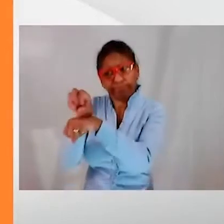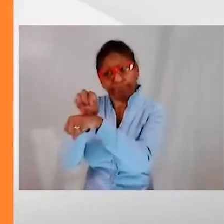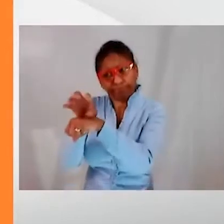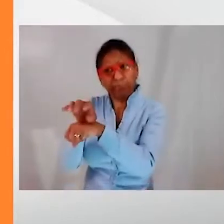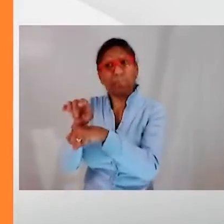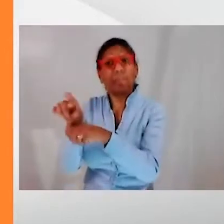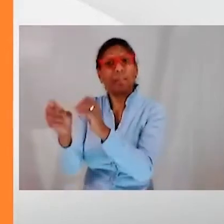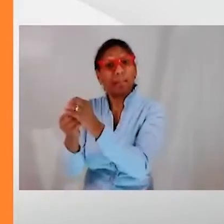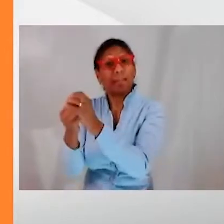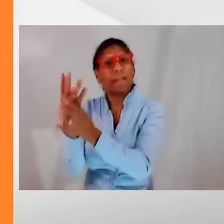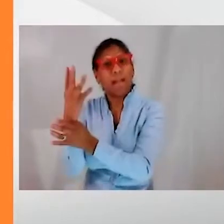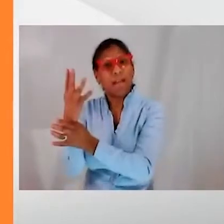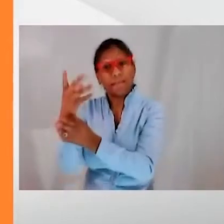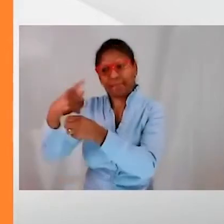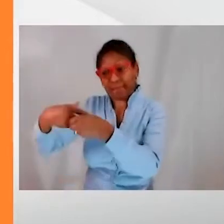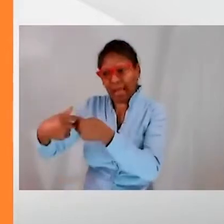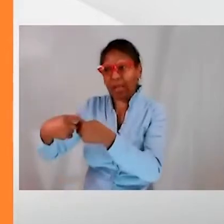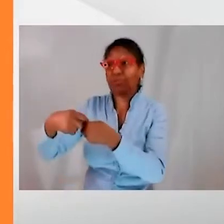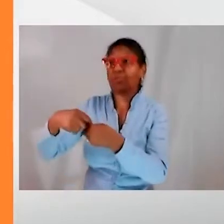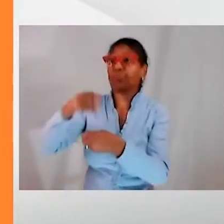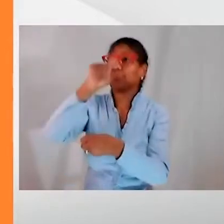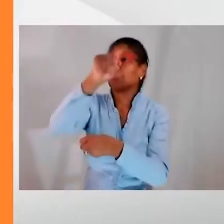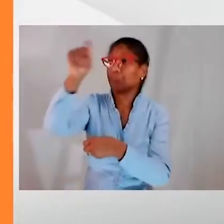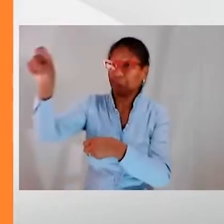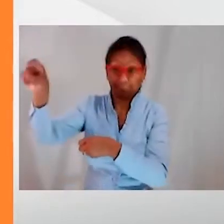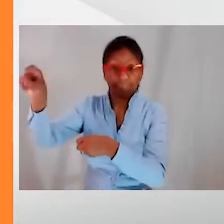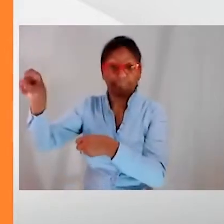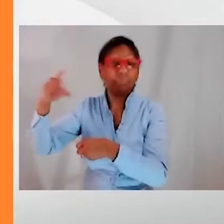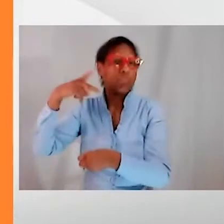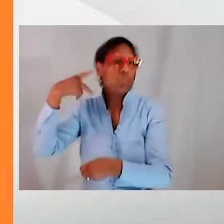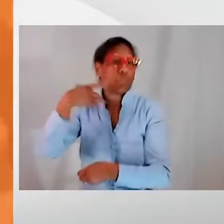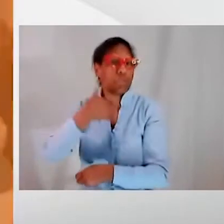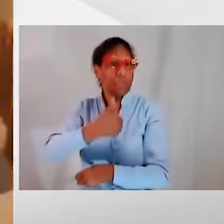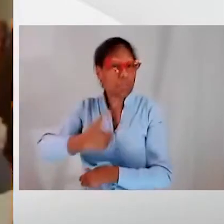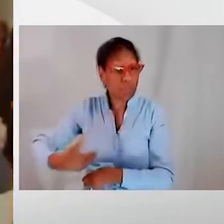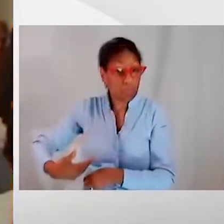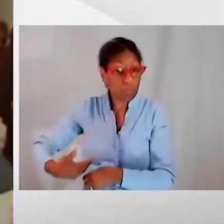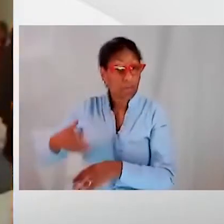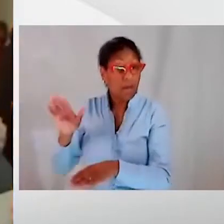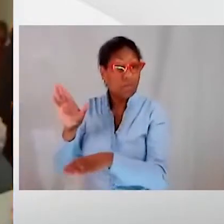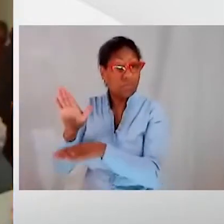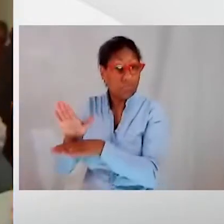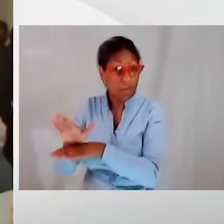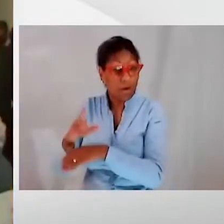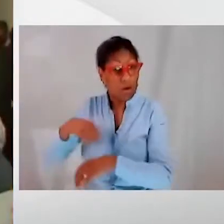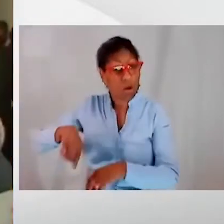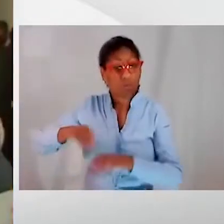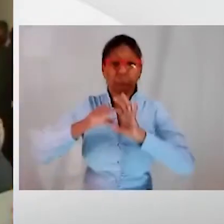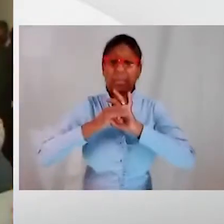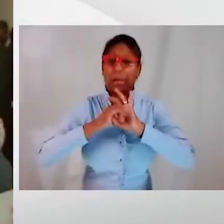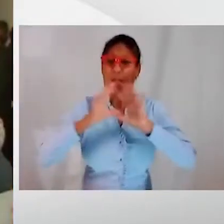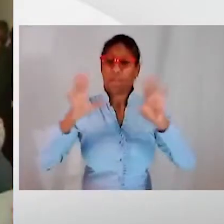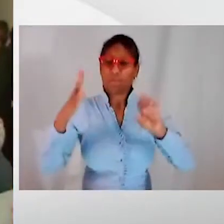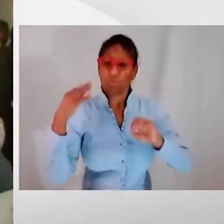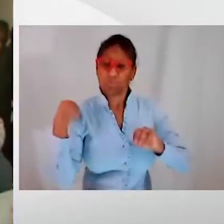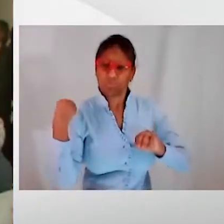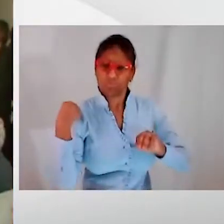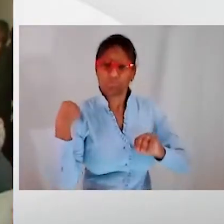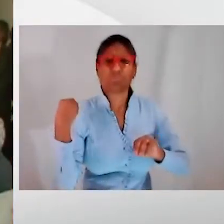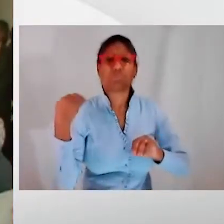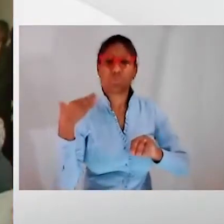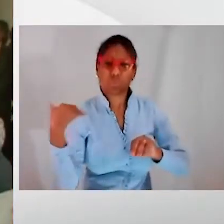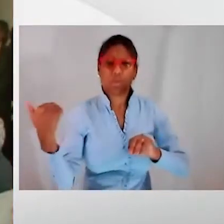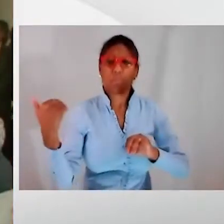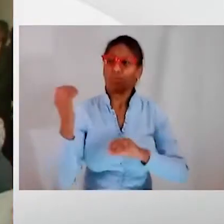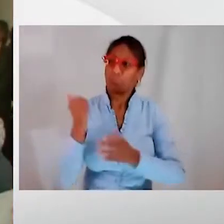para animais. Nós estamos totalmente à disposição de vocês para ajudar no que for preciso. Nós